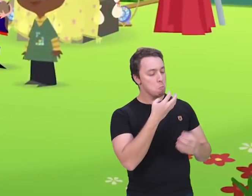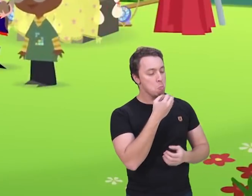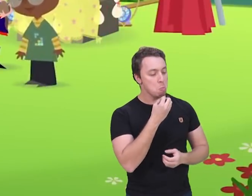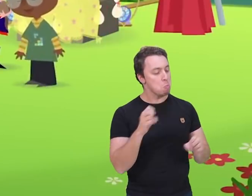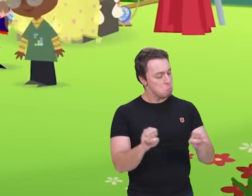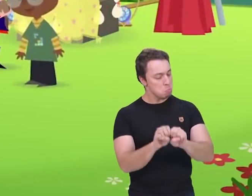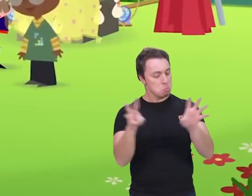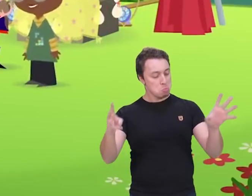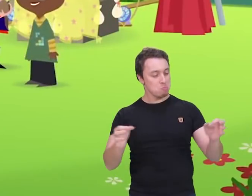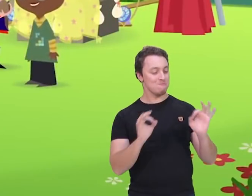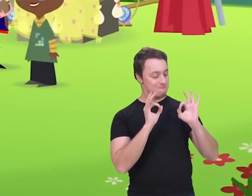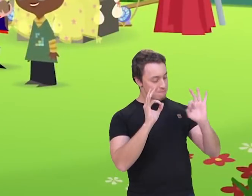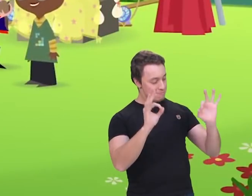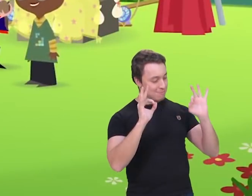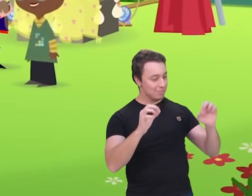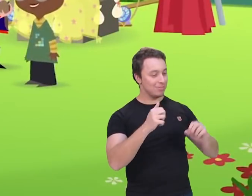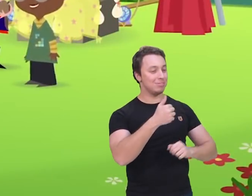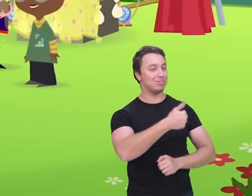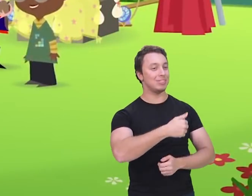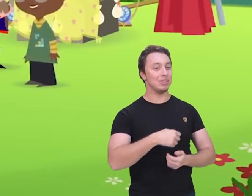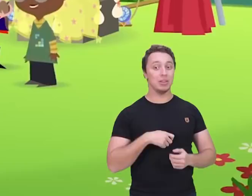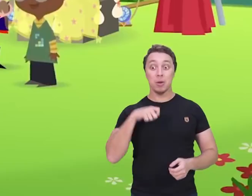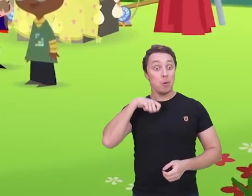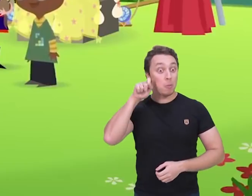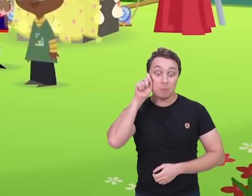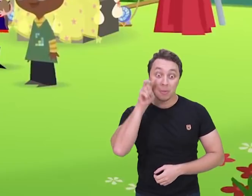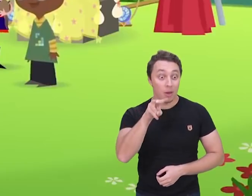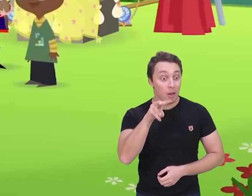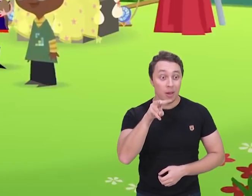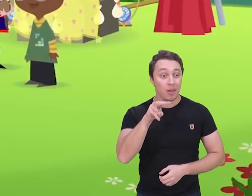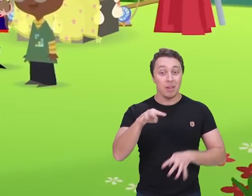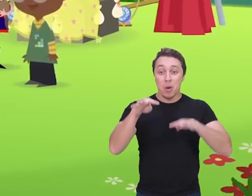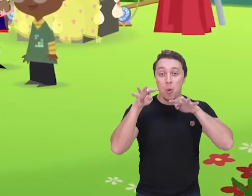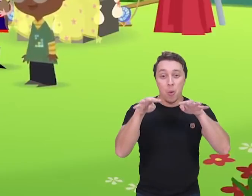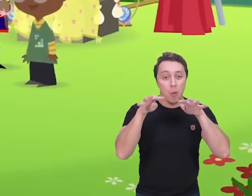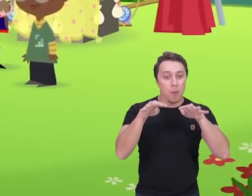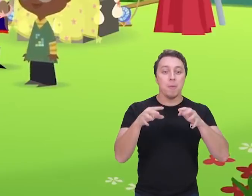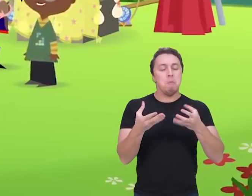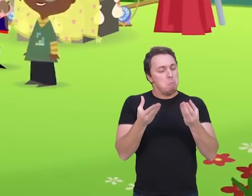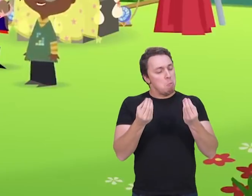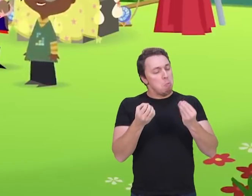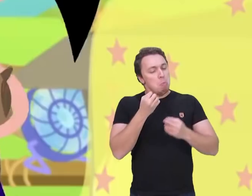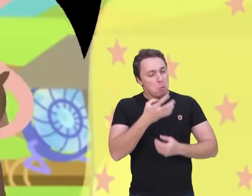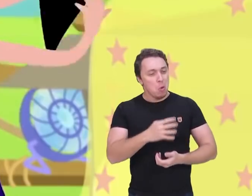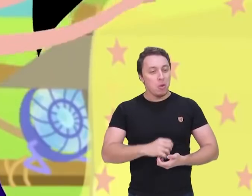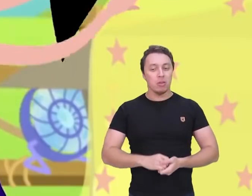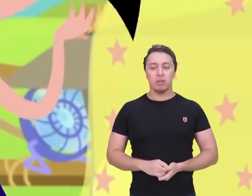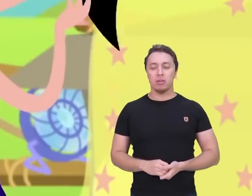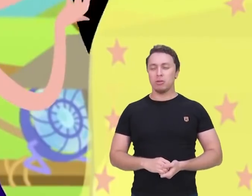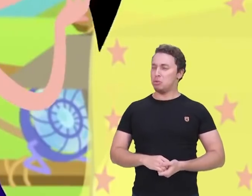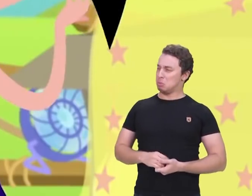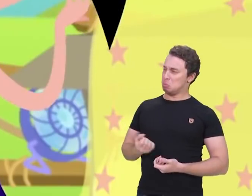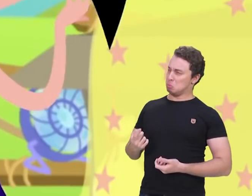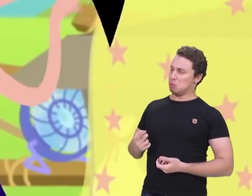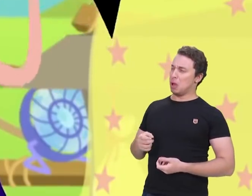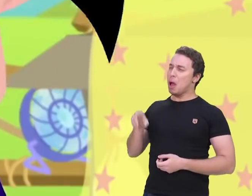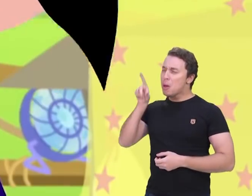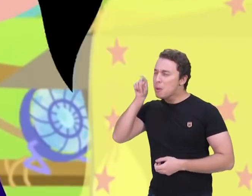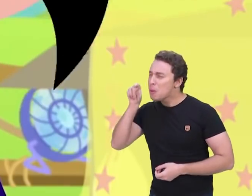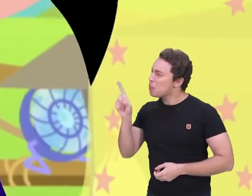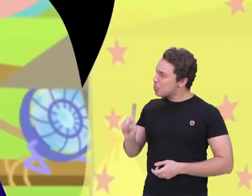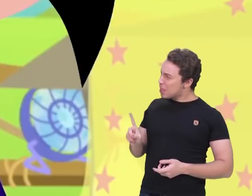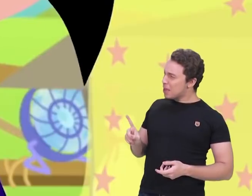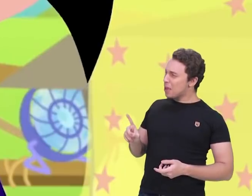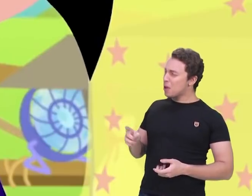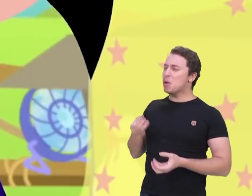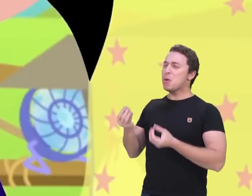um show excelente, viu? Eu acho que eu nem pisquei. Foi muito bom mesmo! Nem piscou o olho? Como